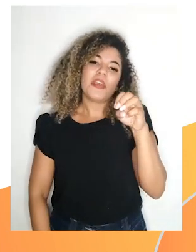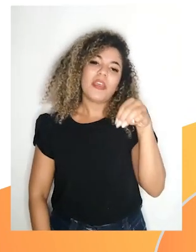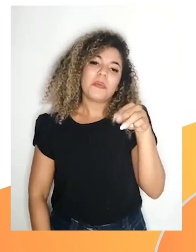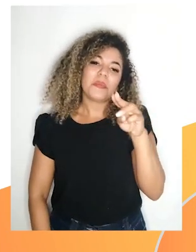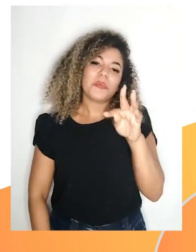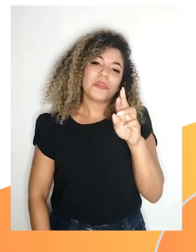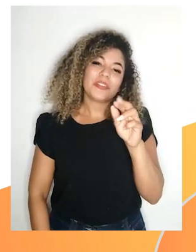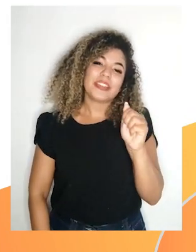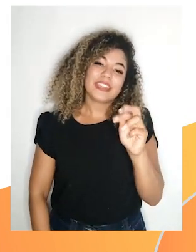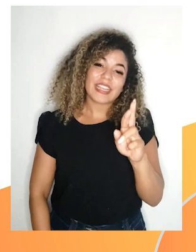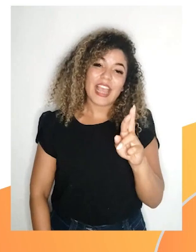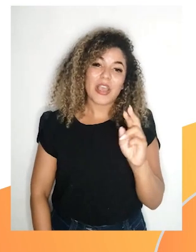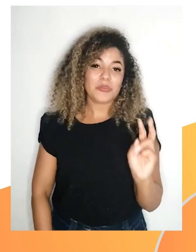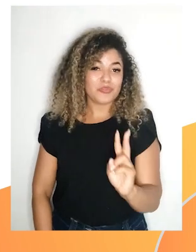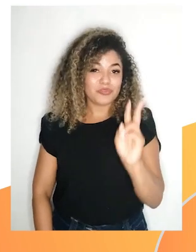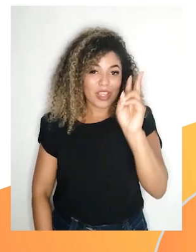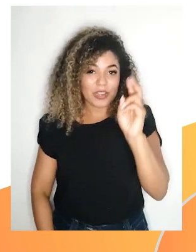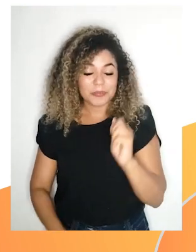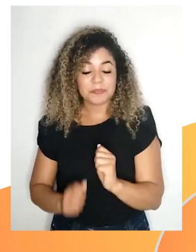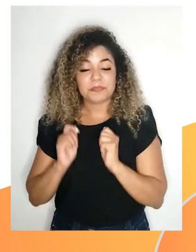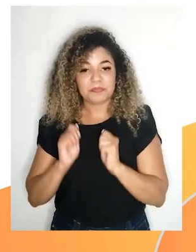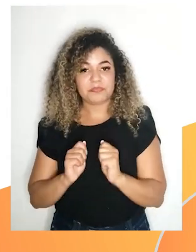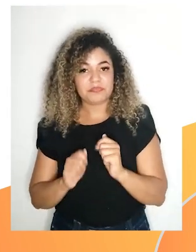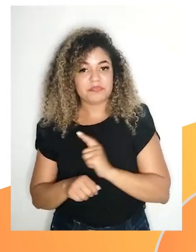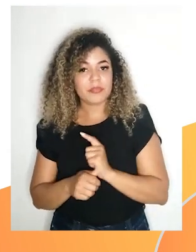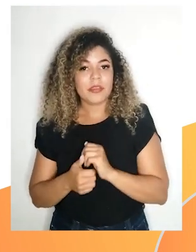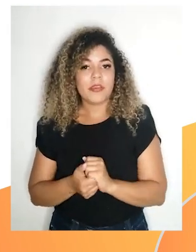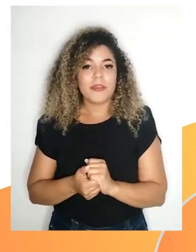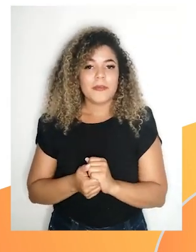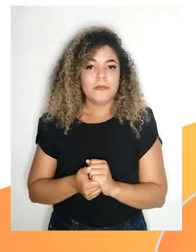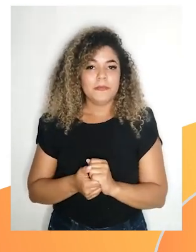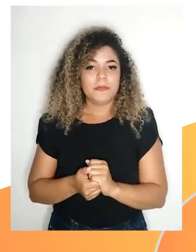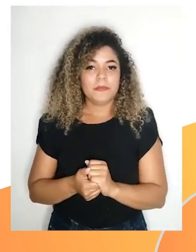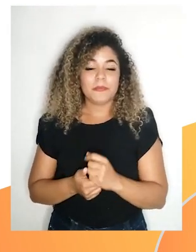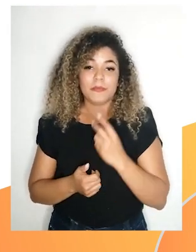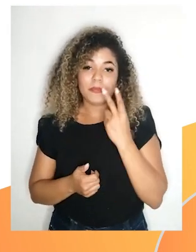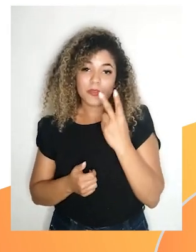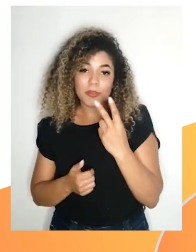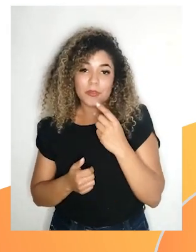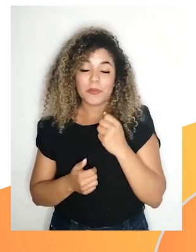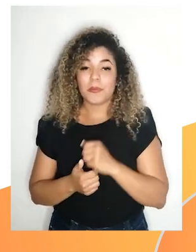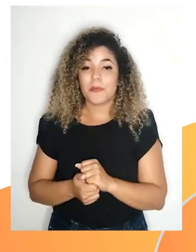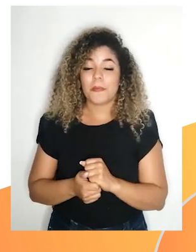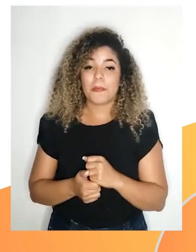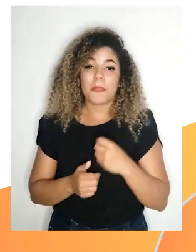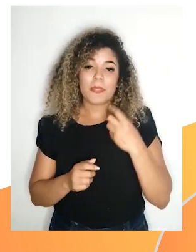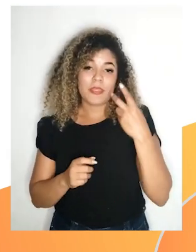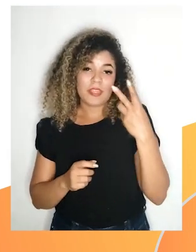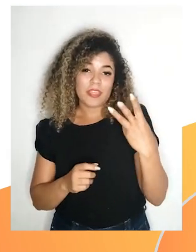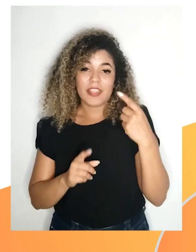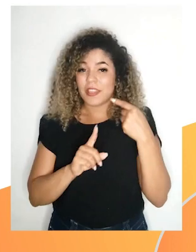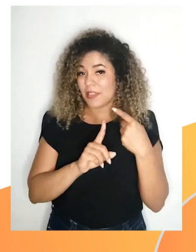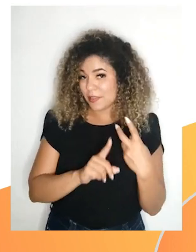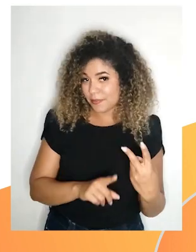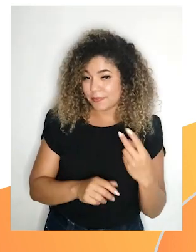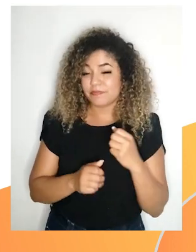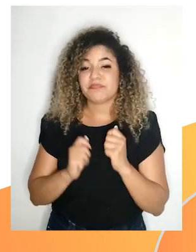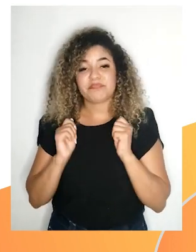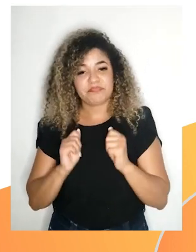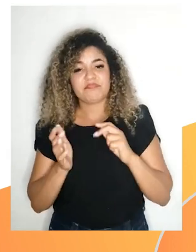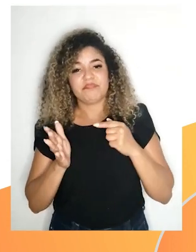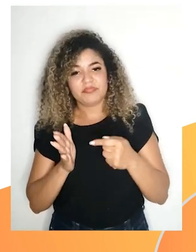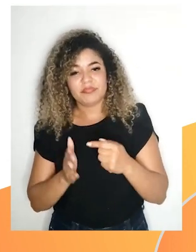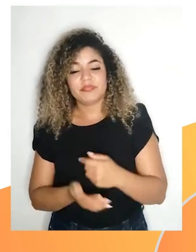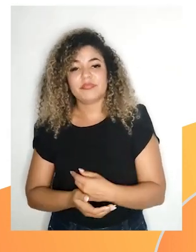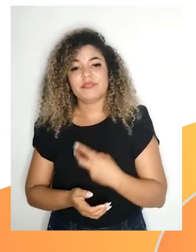vamos permutar esses valores. Então, eu posso ter aqui 2, 3, 2, também dá 7.